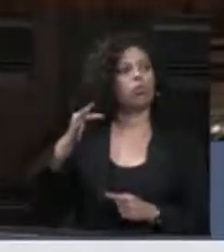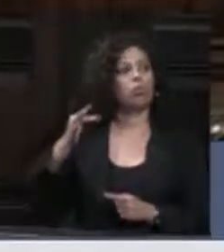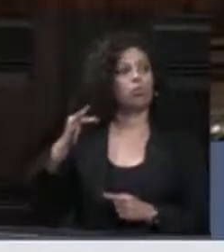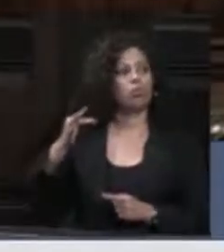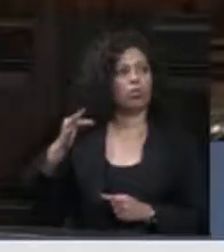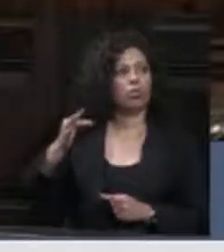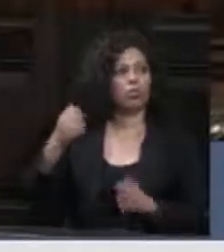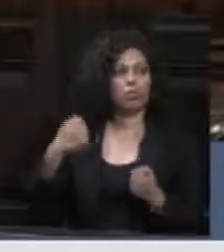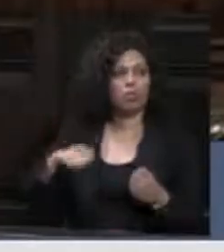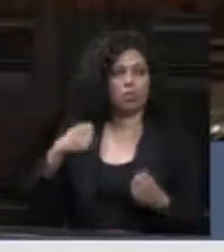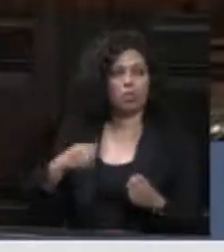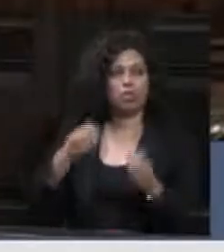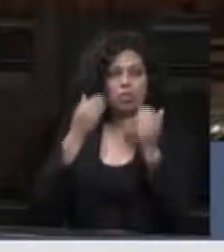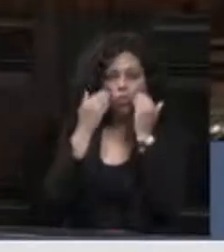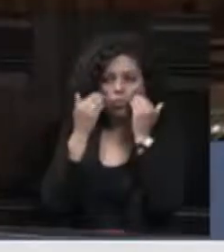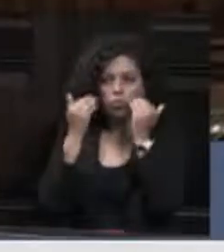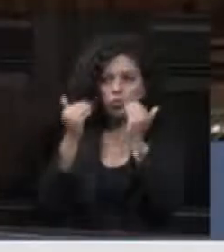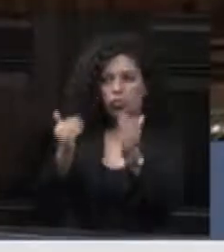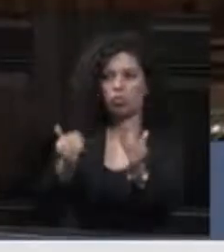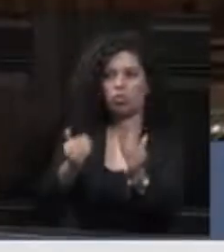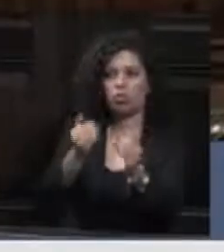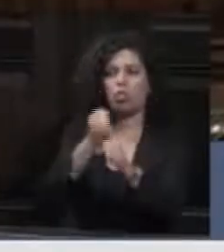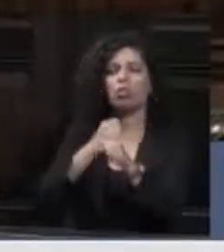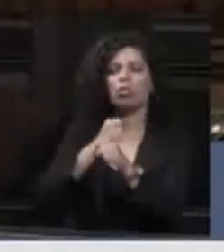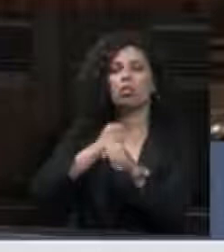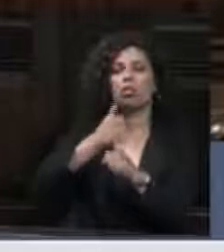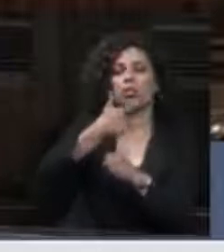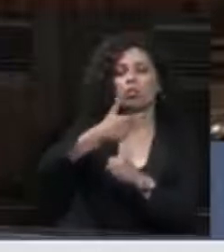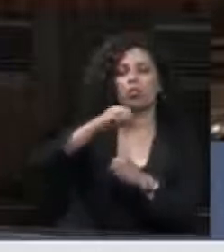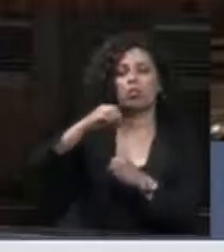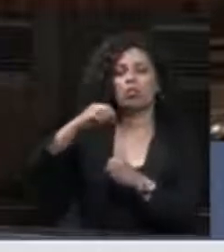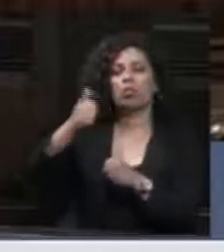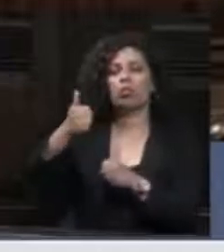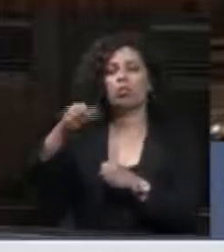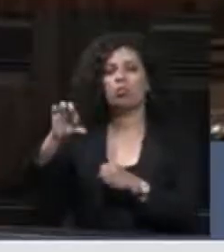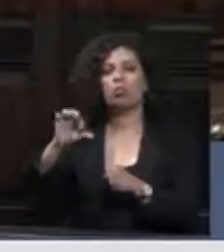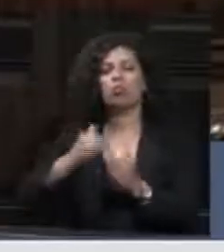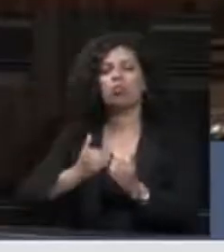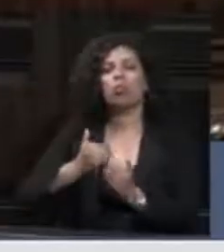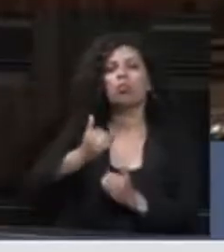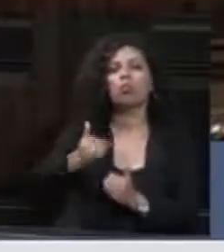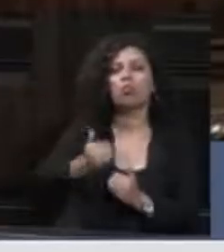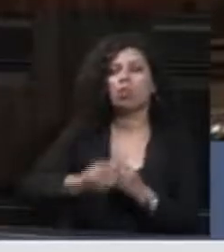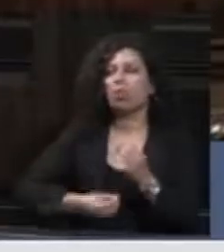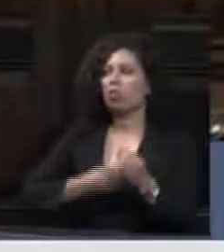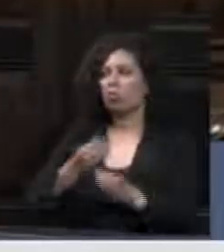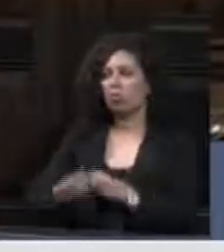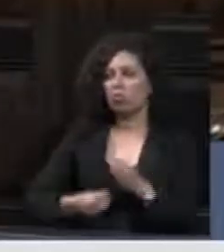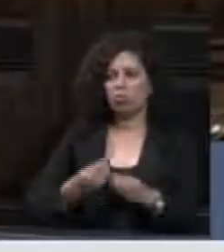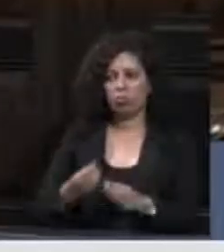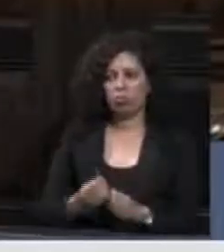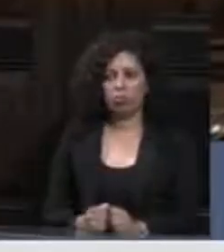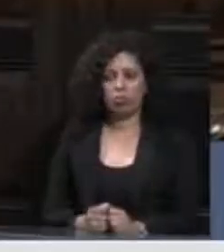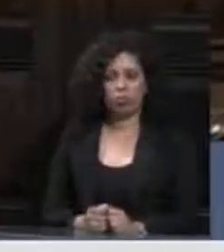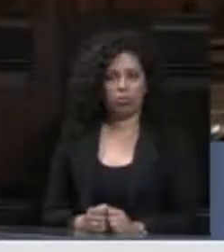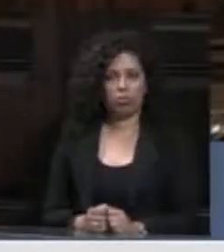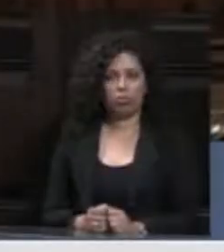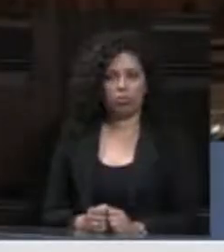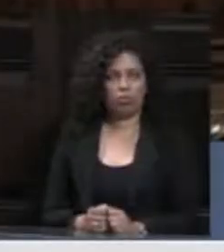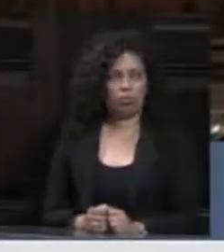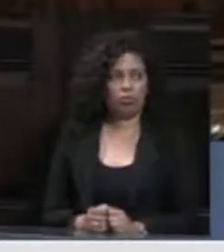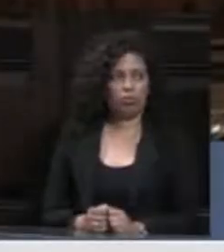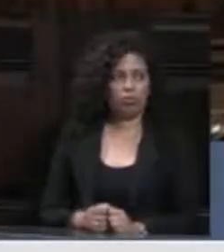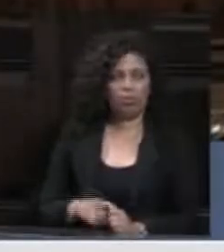possa lançar o processo seletivo para as matrículas referentes ao ano letivo de 2019. É impressionante